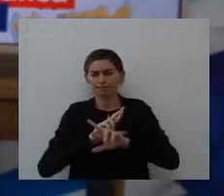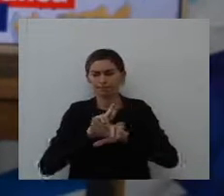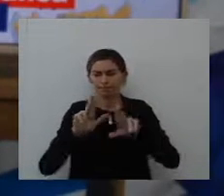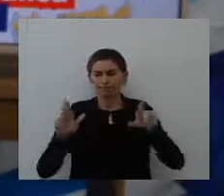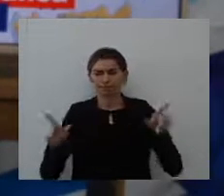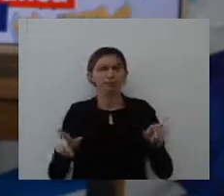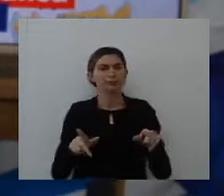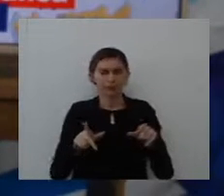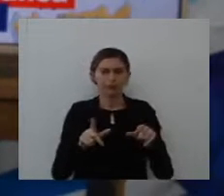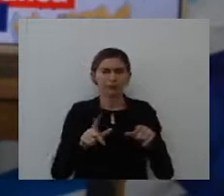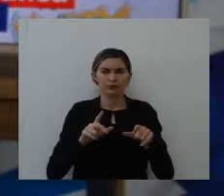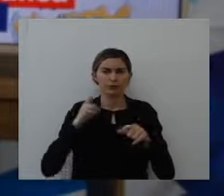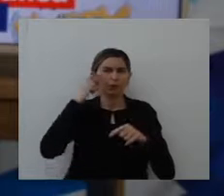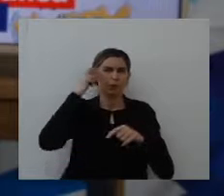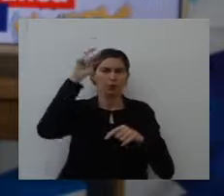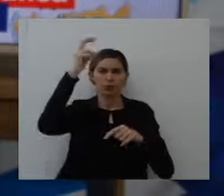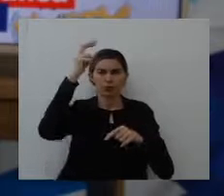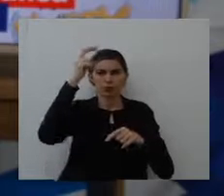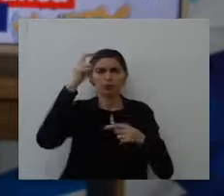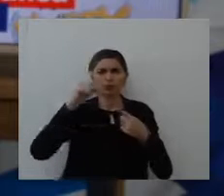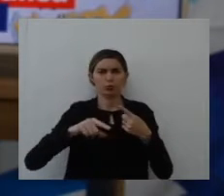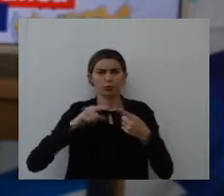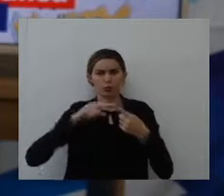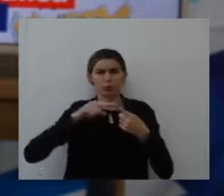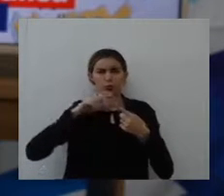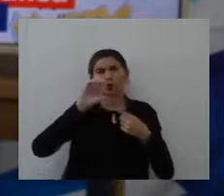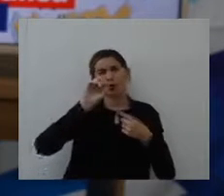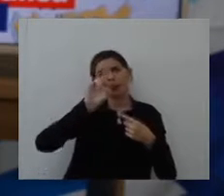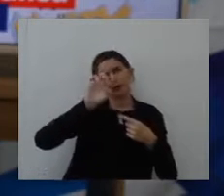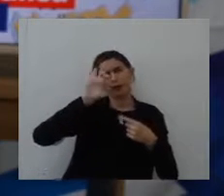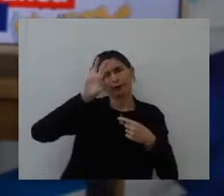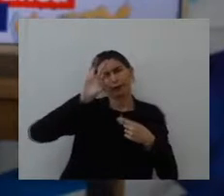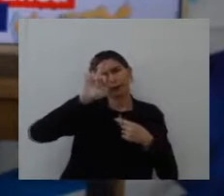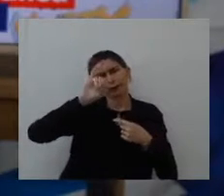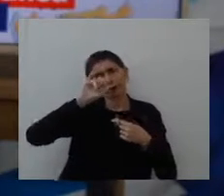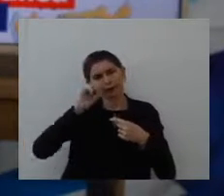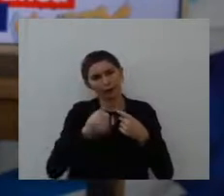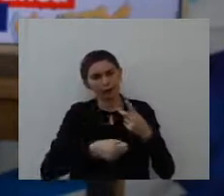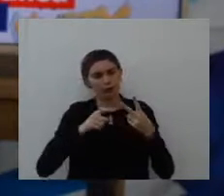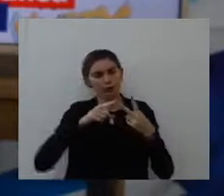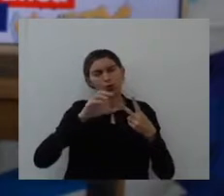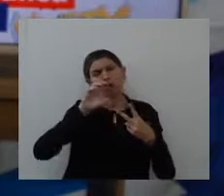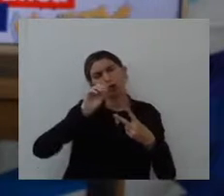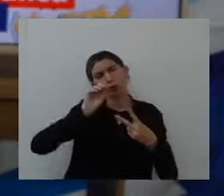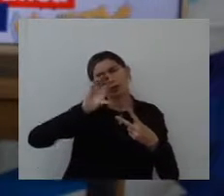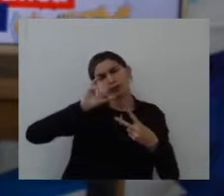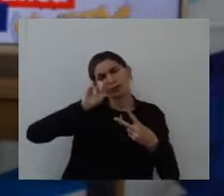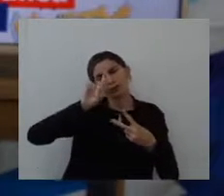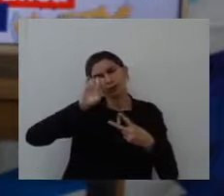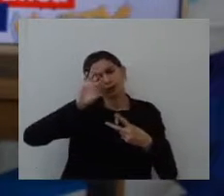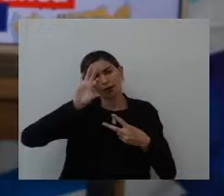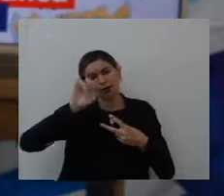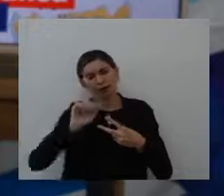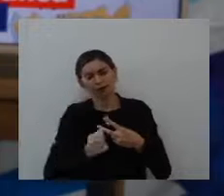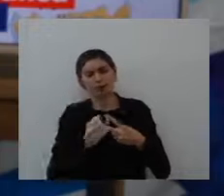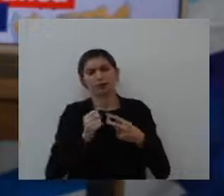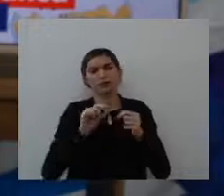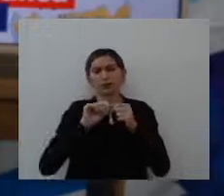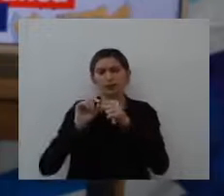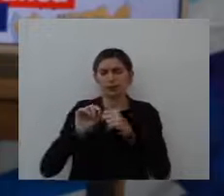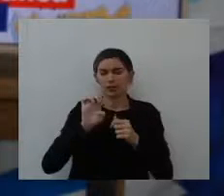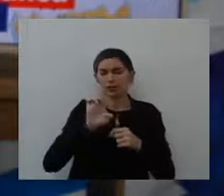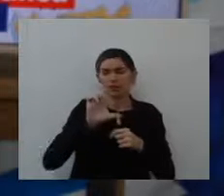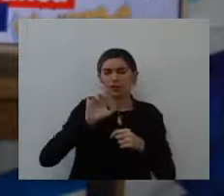elementos das culturas orientais e ocidentais, formando o